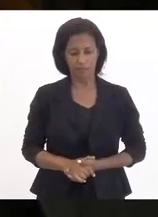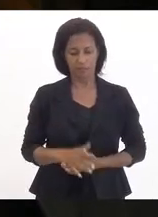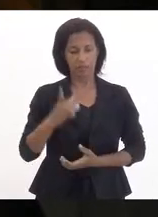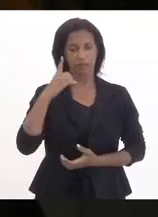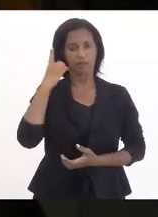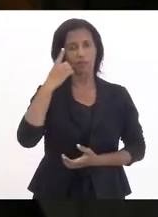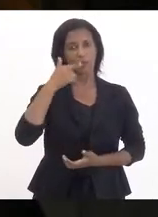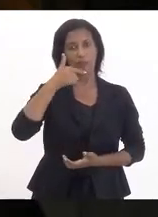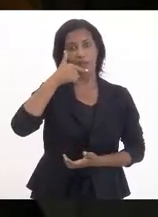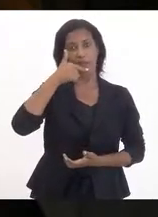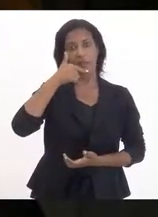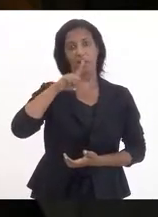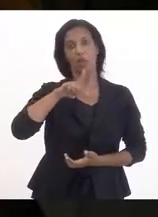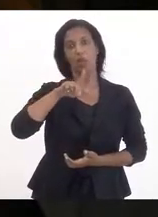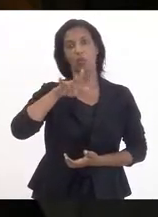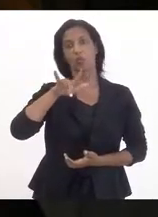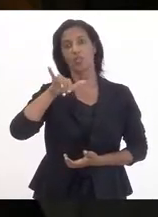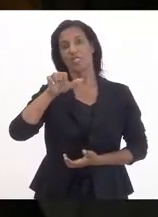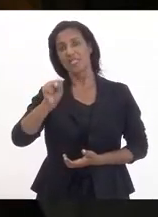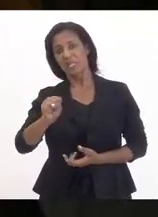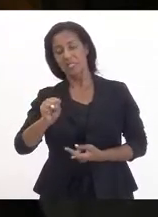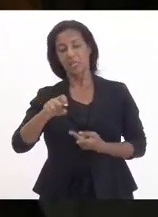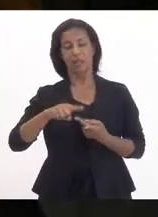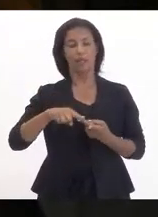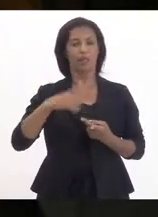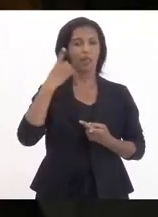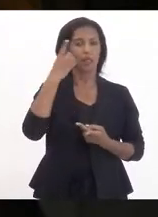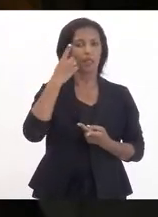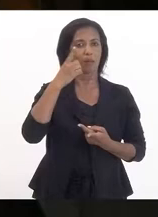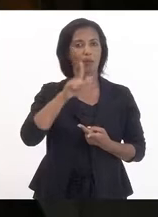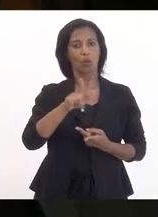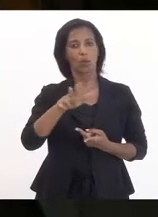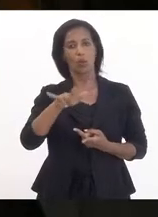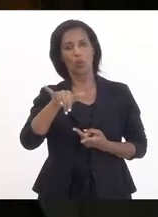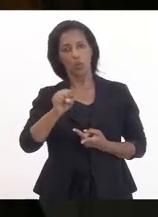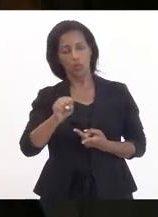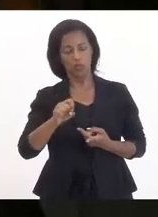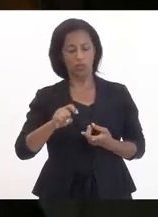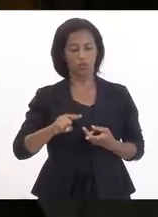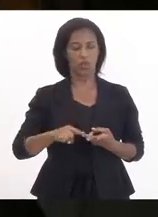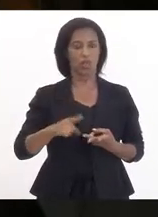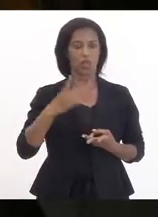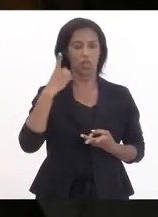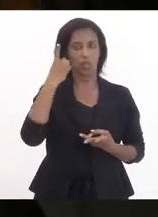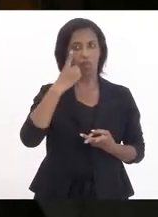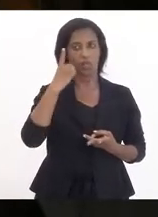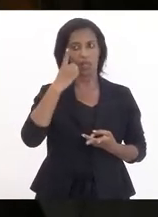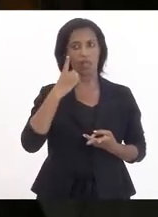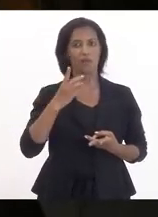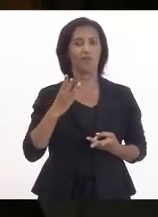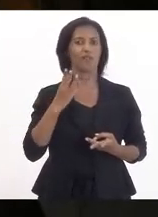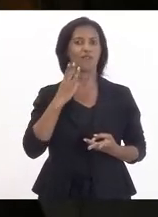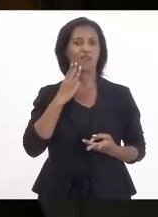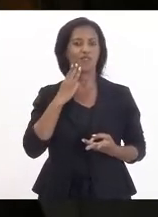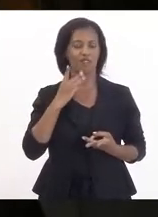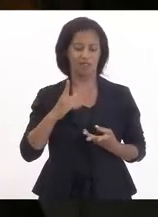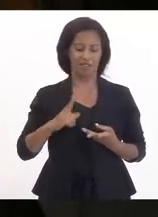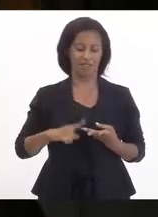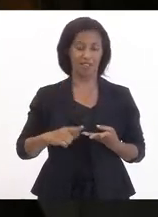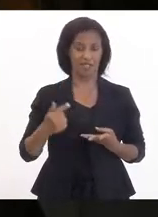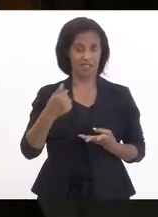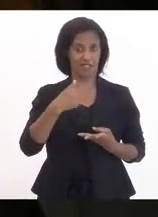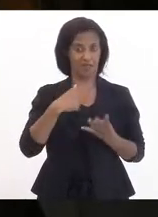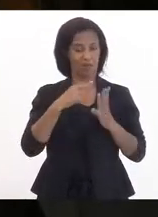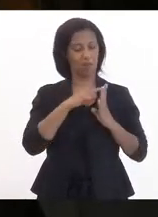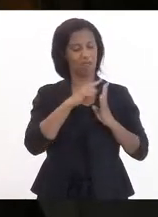Deputada Lucinha, deputado Luiz Martins, deputado Valdeque e